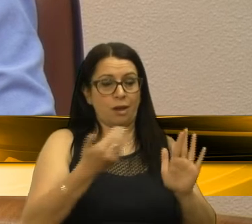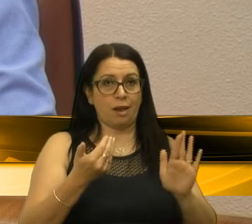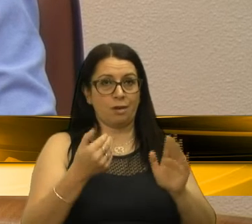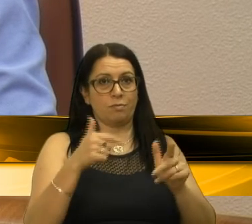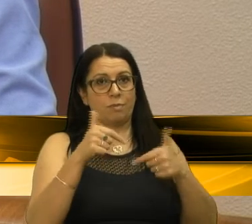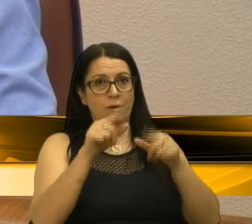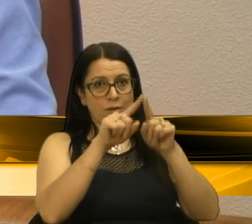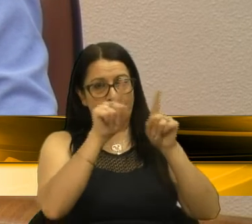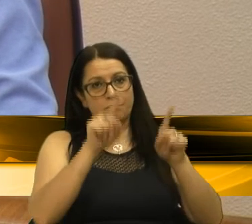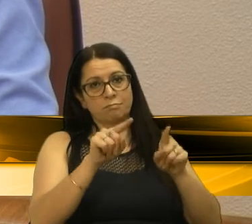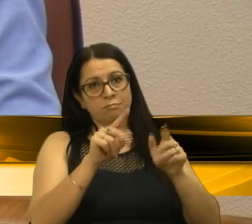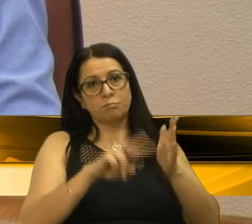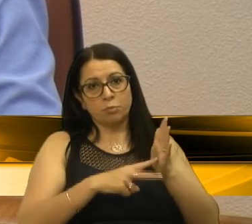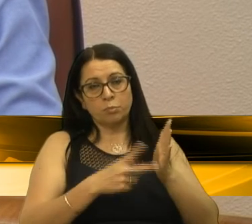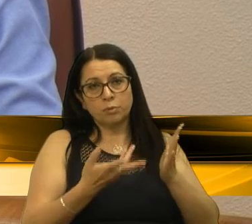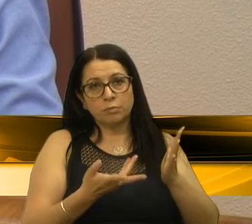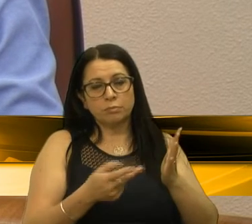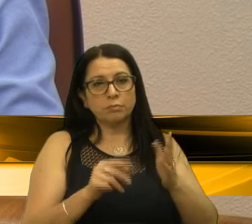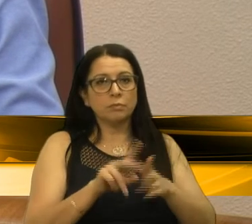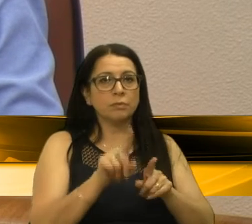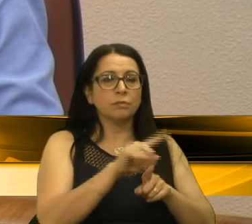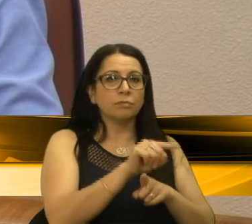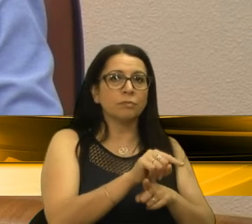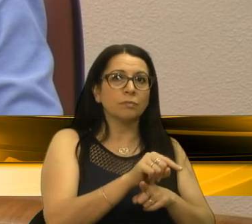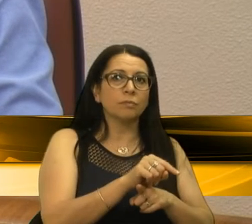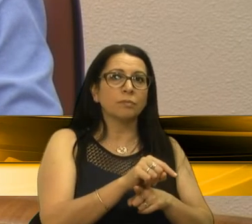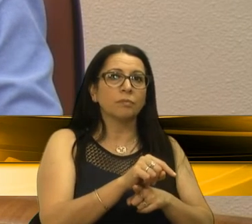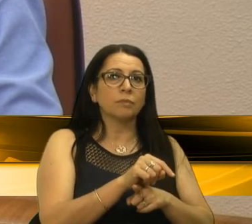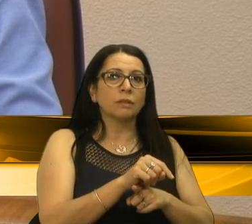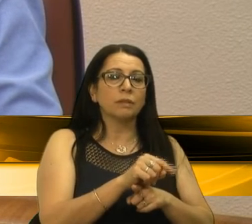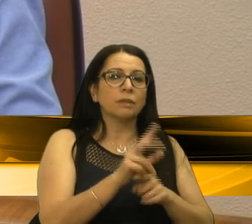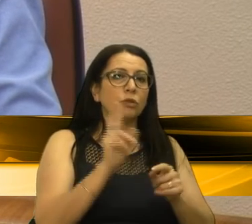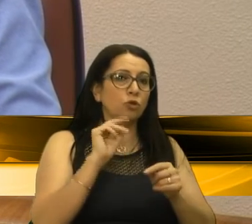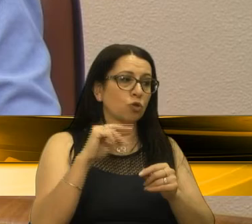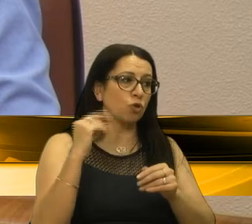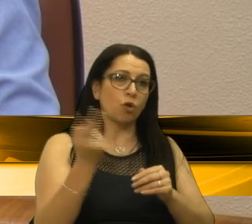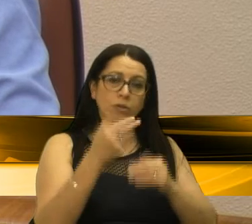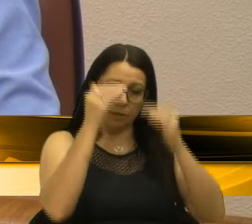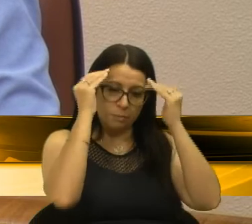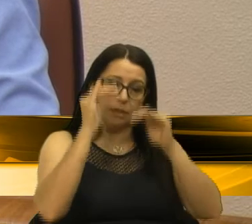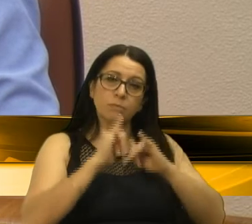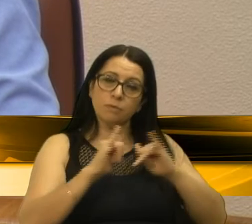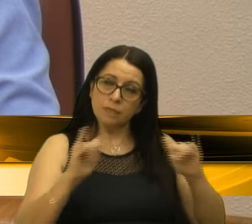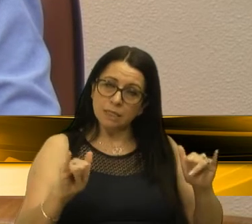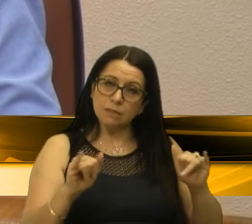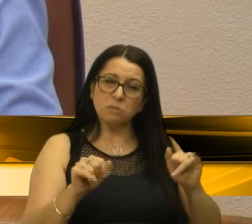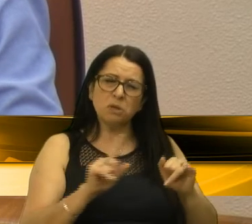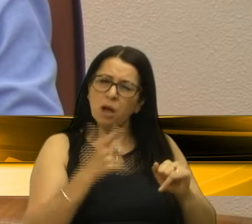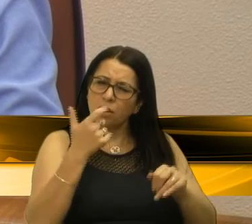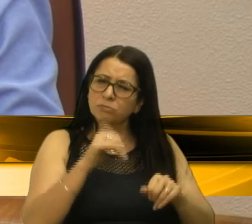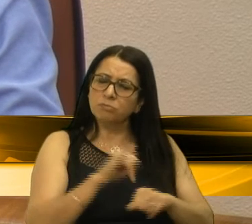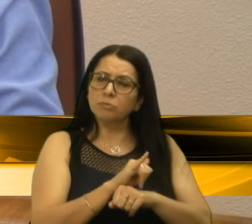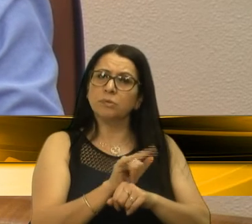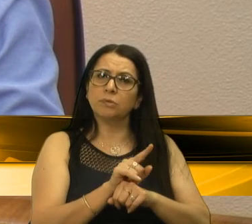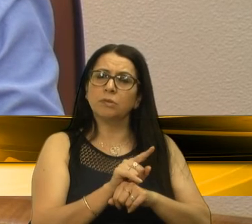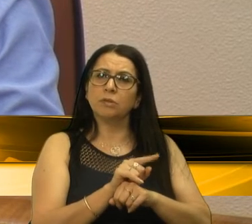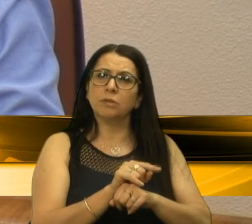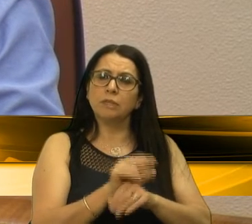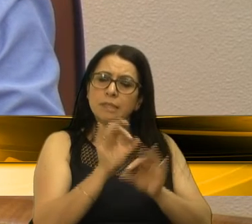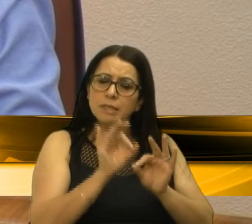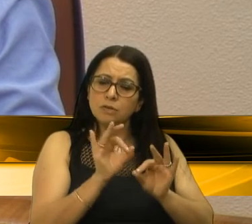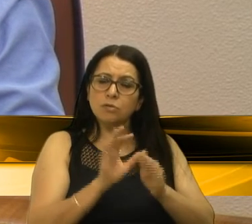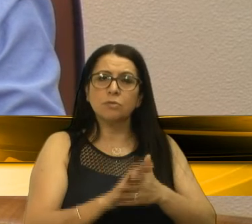público. Mas que esse prazo teria que ser respeitado. Nós respeitamos, nós comunicamos. Se eu não me engano,